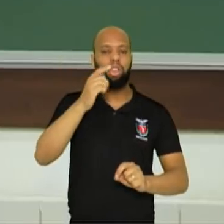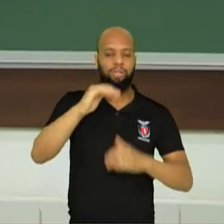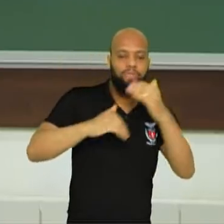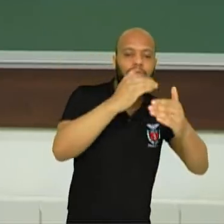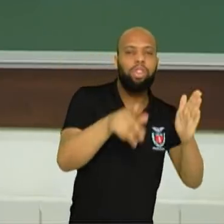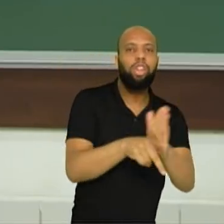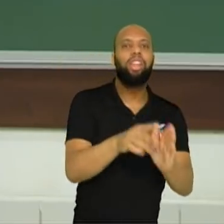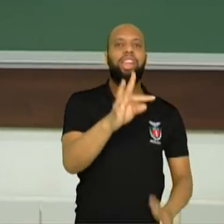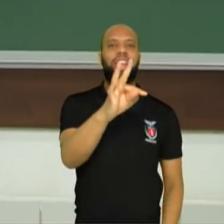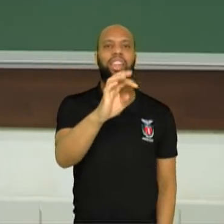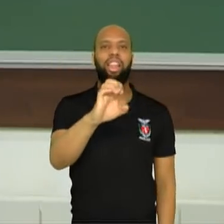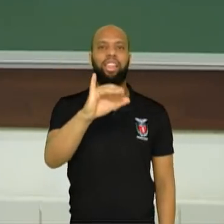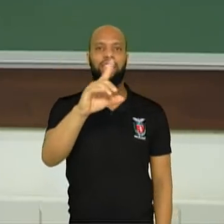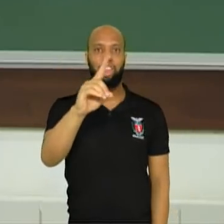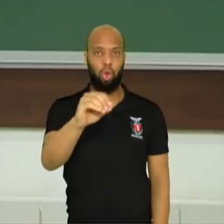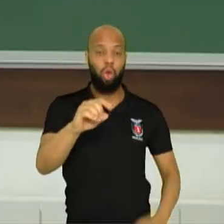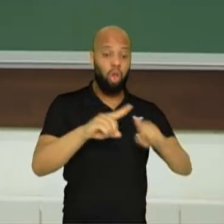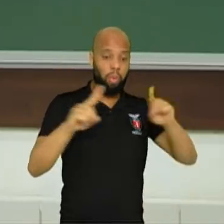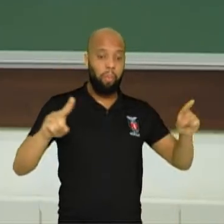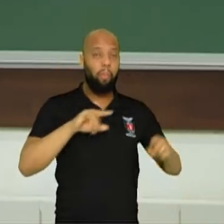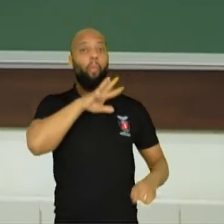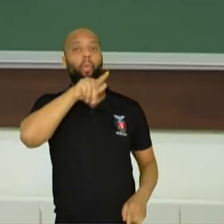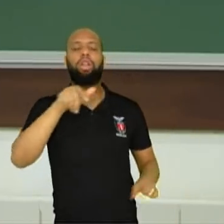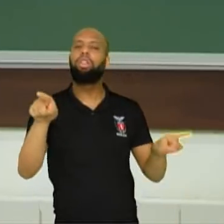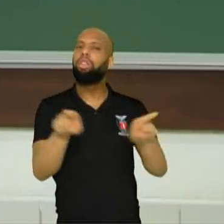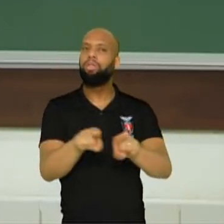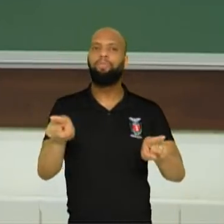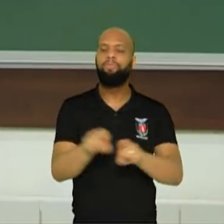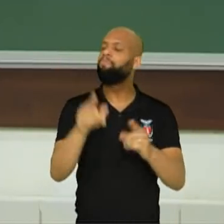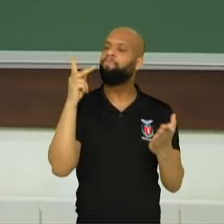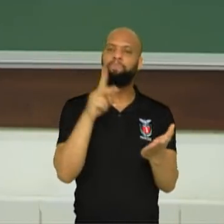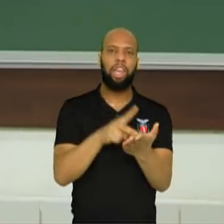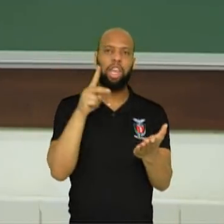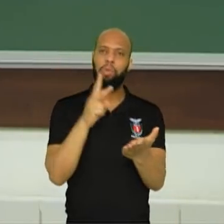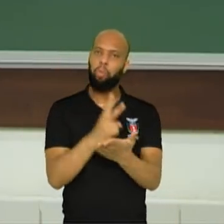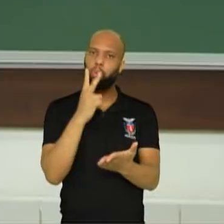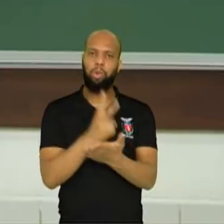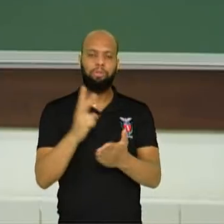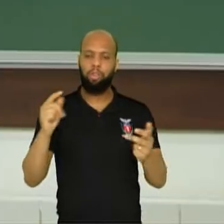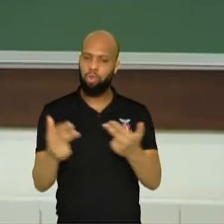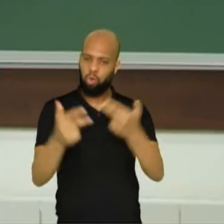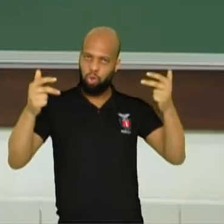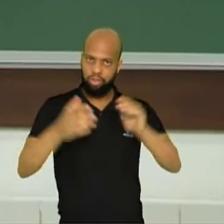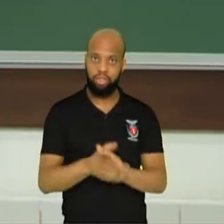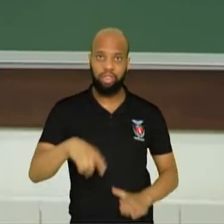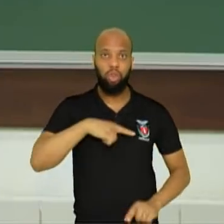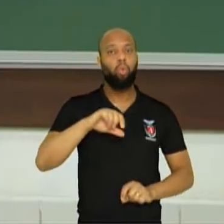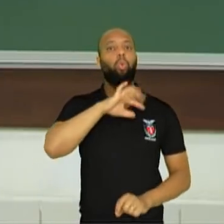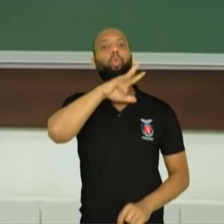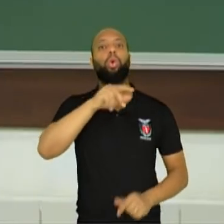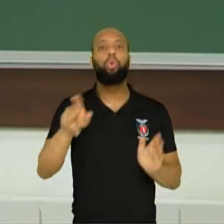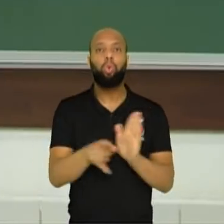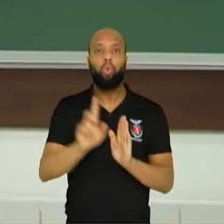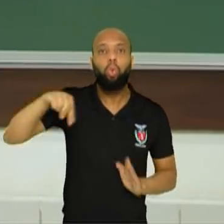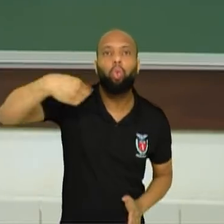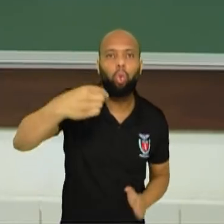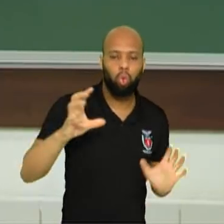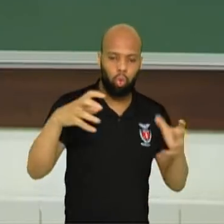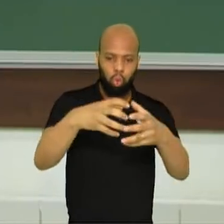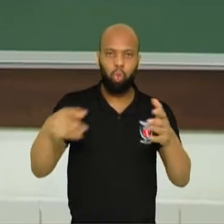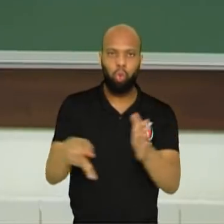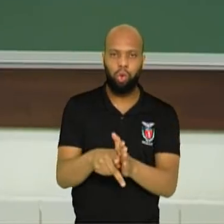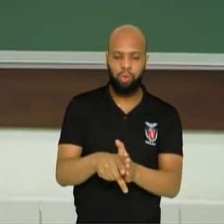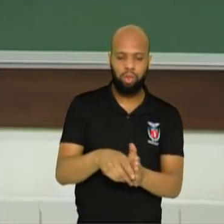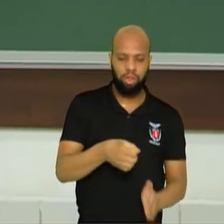tecidos. Em animais, também acontece isso. Então, nós temos animais, a partir do próximo grupo dos cnidários,